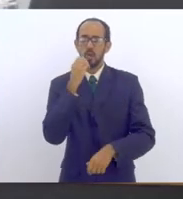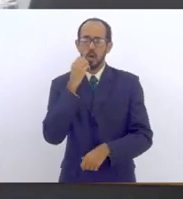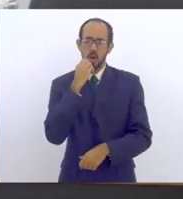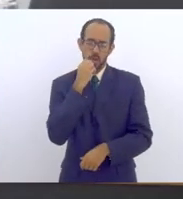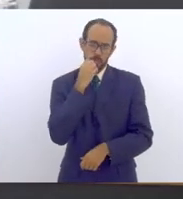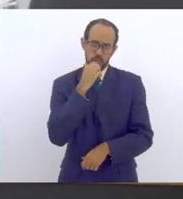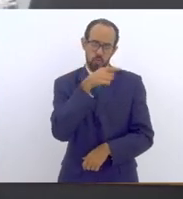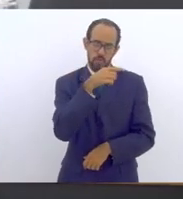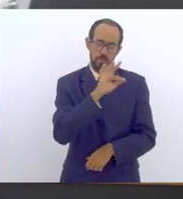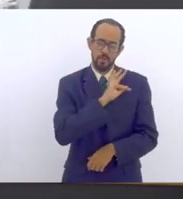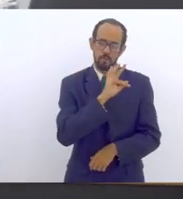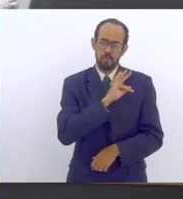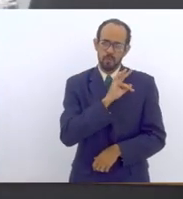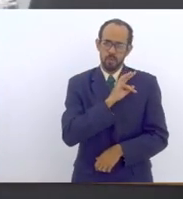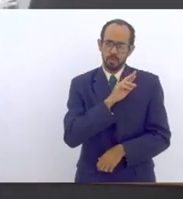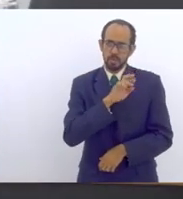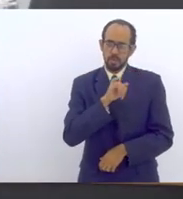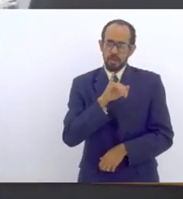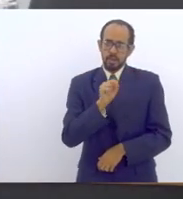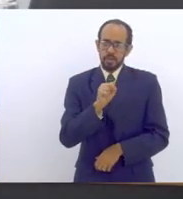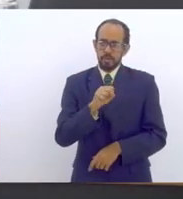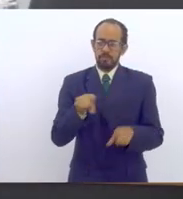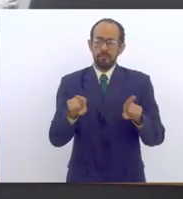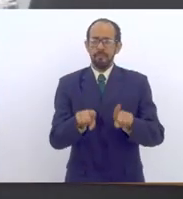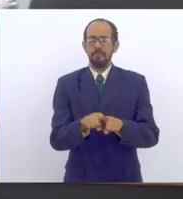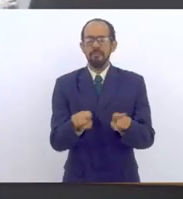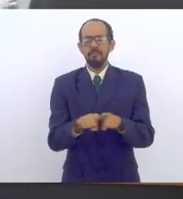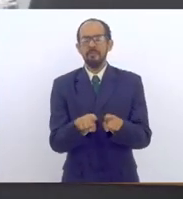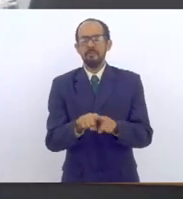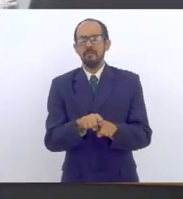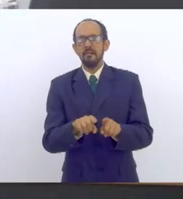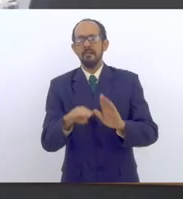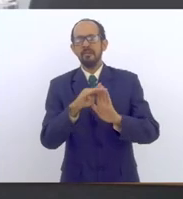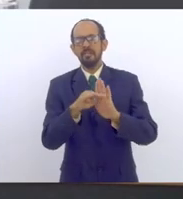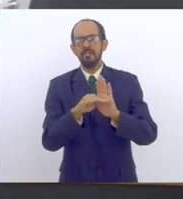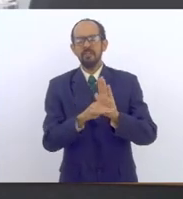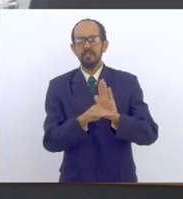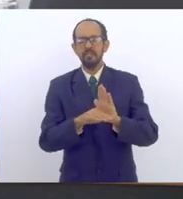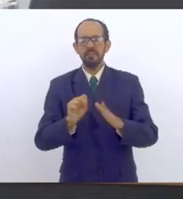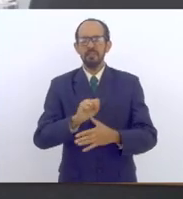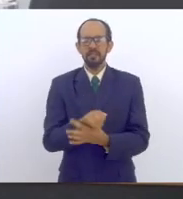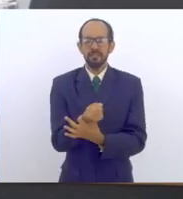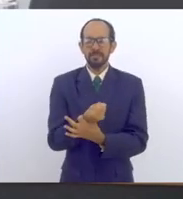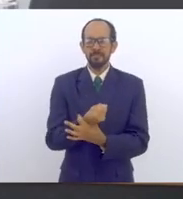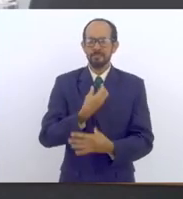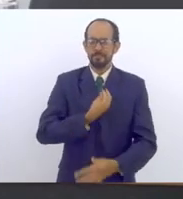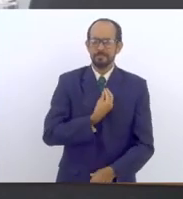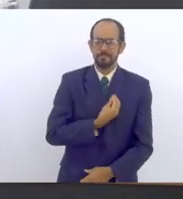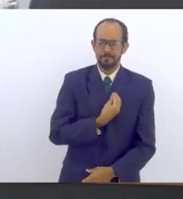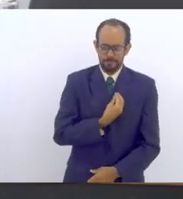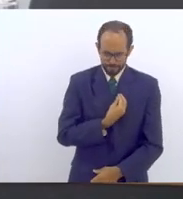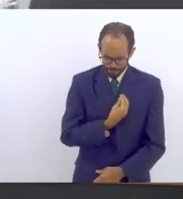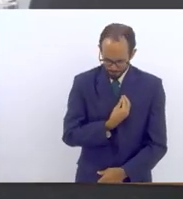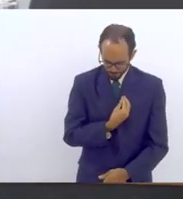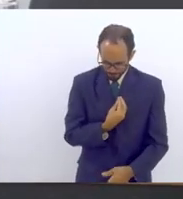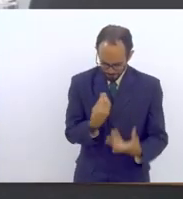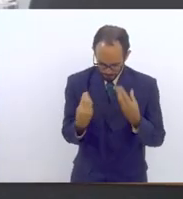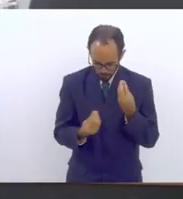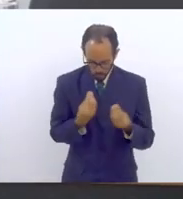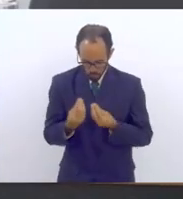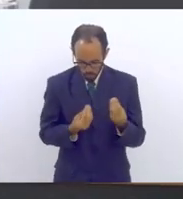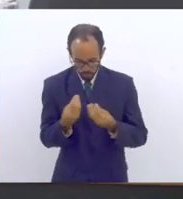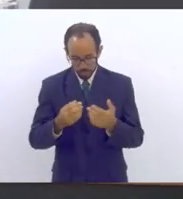como policial mas mais do que isso uma homenagem ao programa segurança presente onde o segurança presente tem chegado